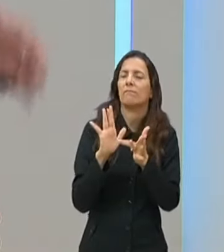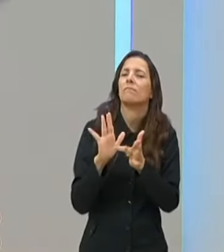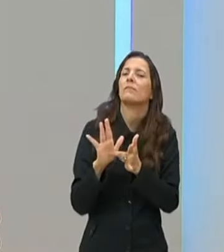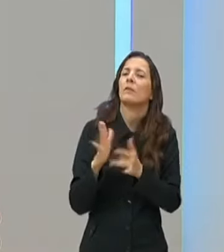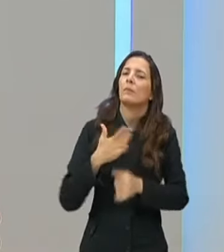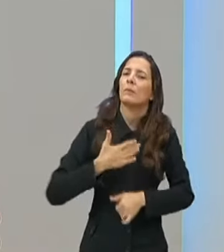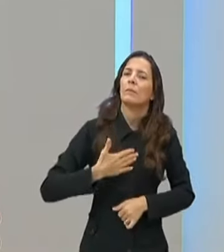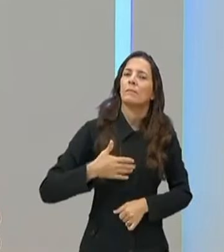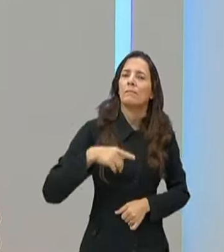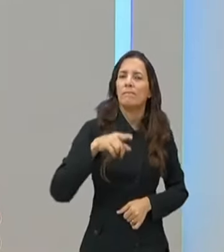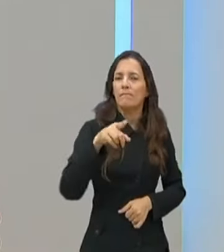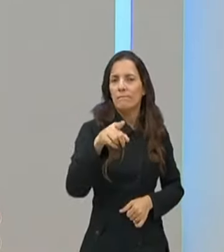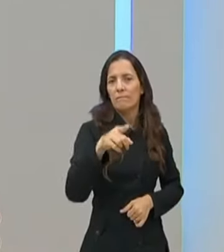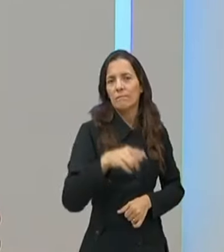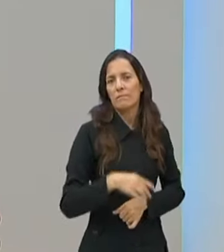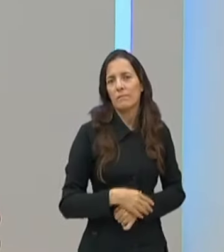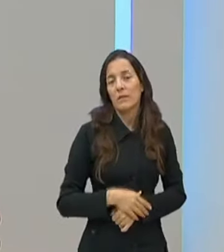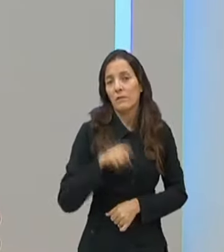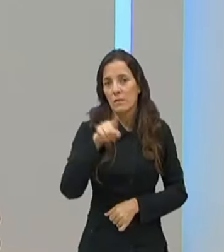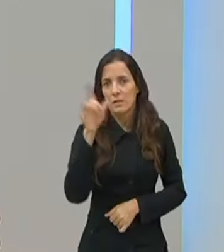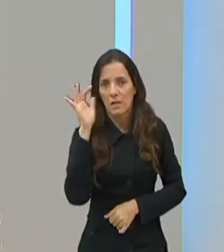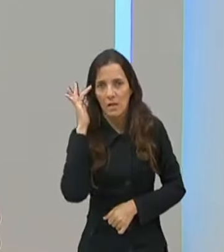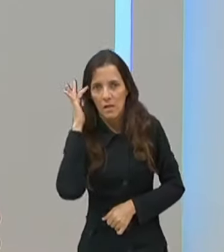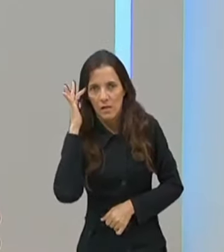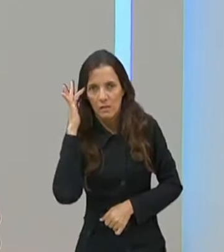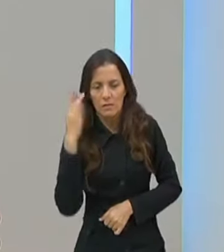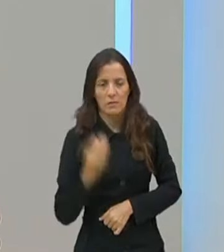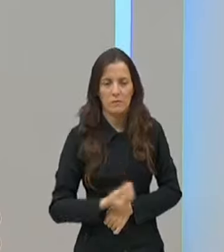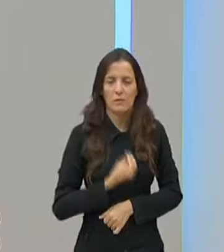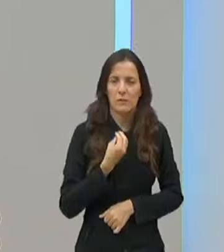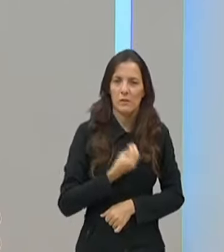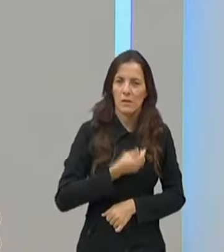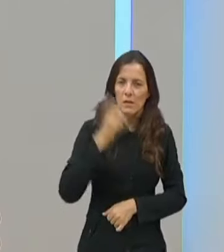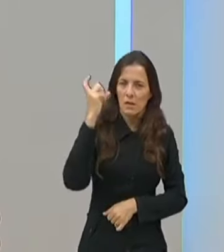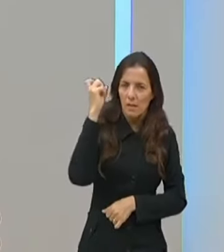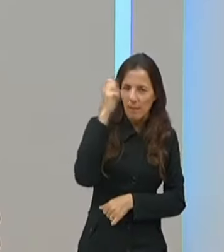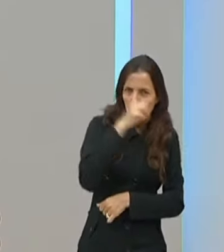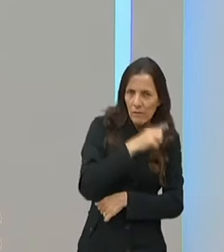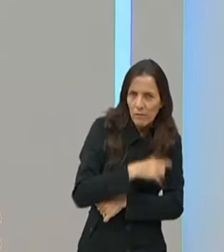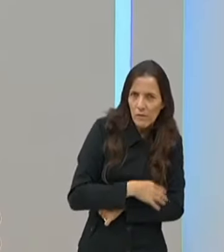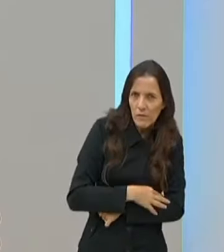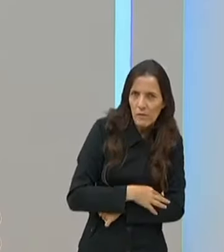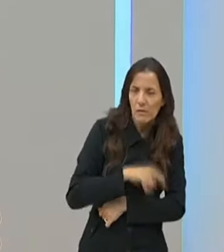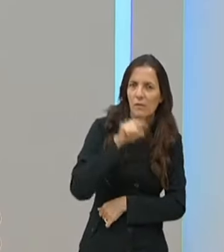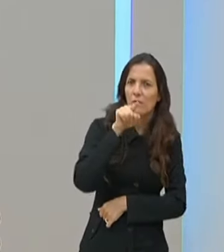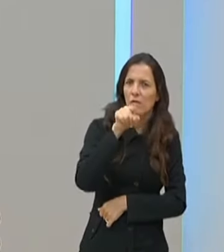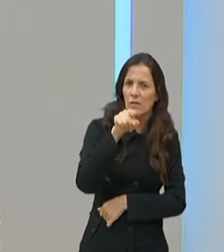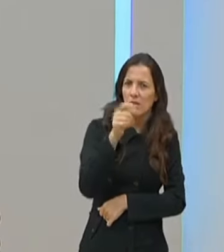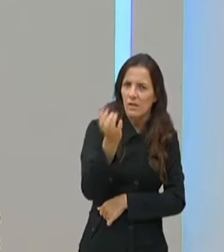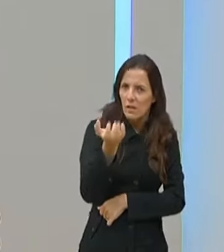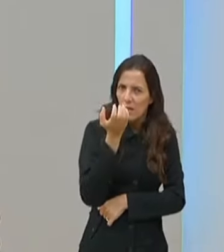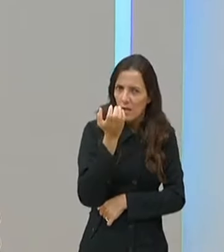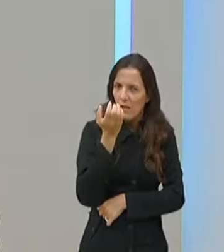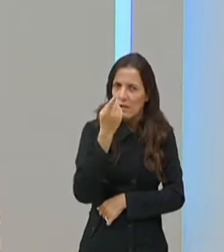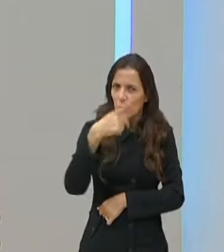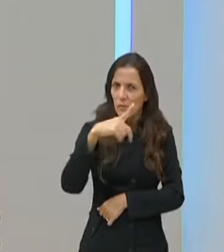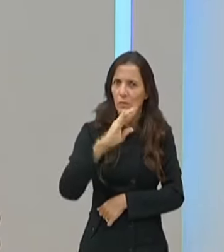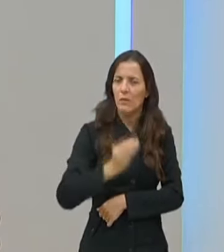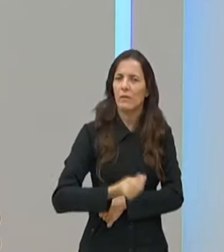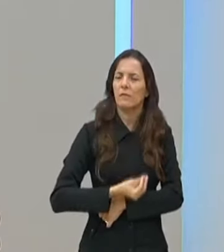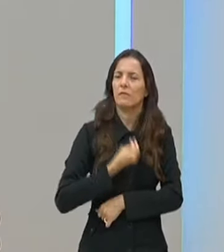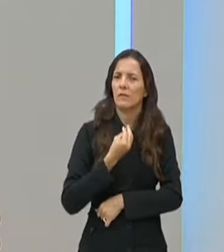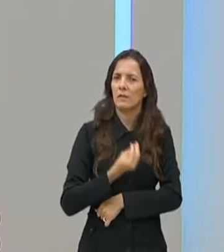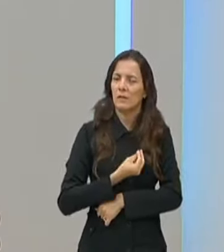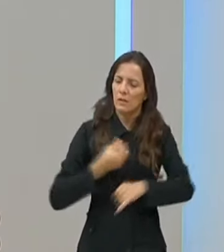E por mais que você esteja sofrendo, não se compara ao que Jesus passou por mim e por